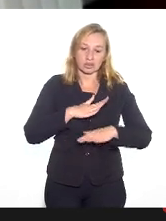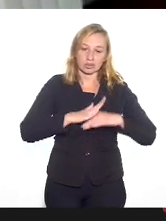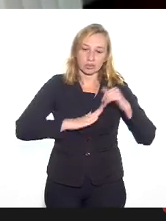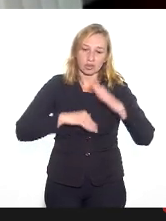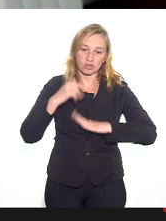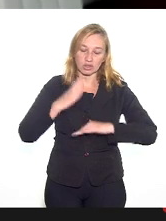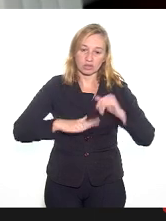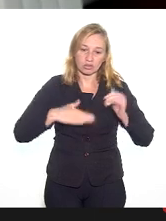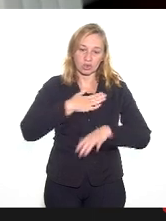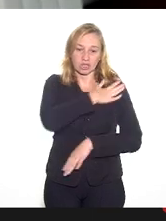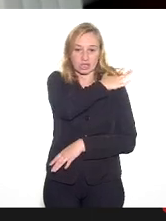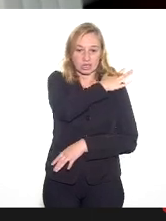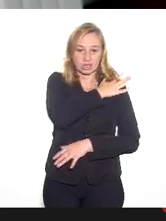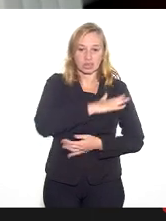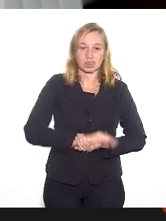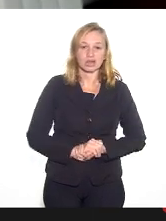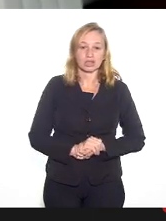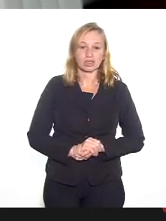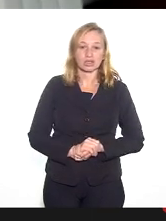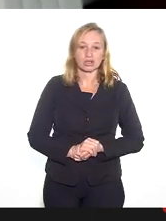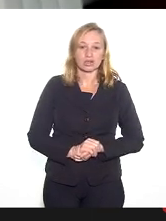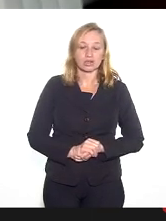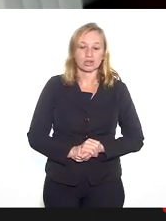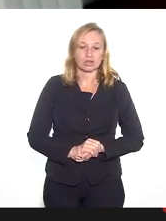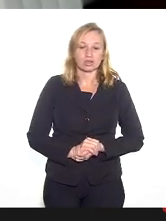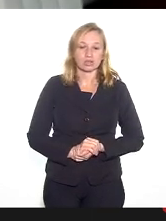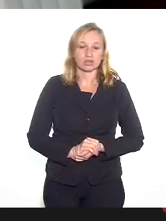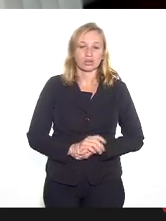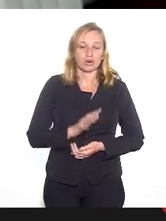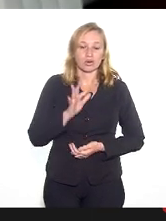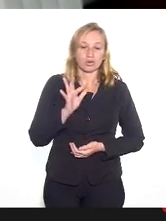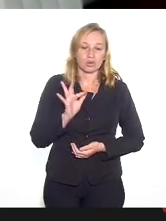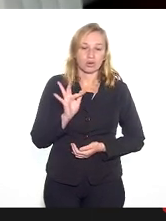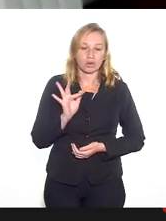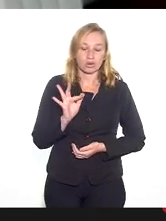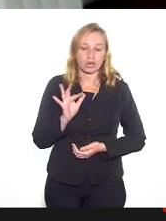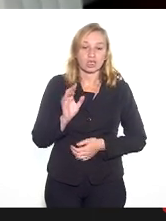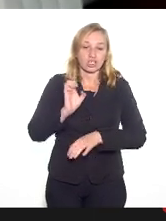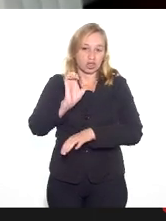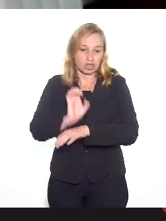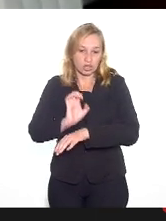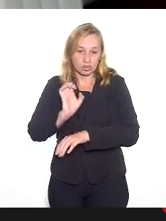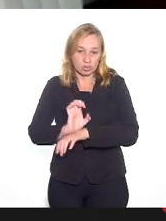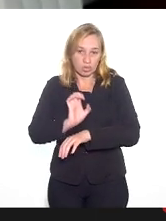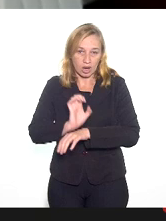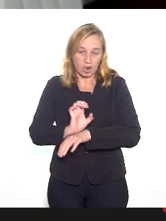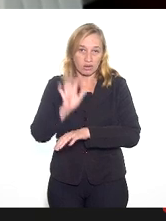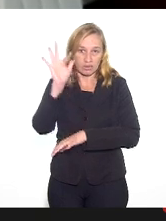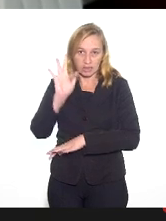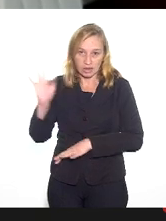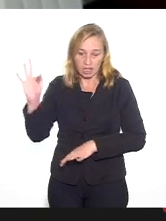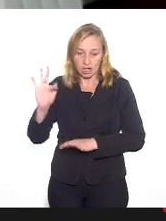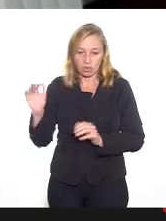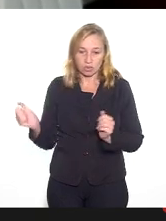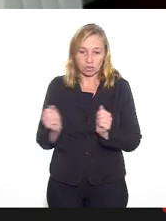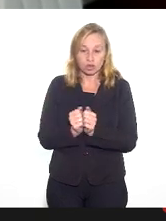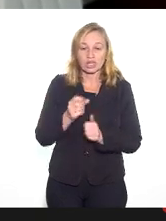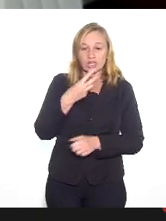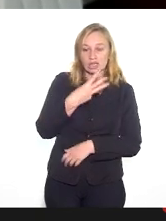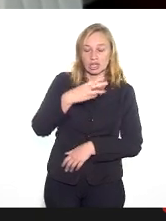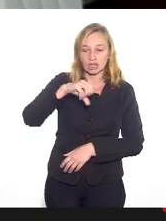só as carreiras das Forças Armadas, mas também das Forças Estaduais. E essa Lei